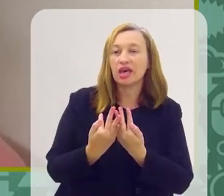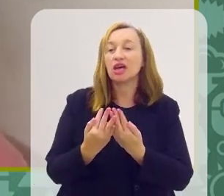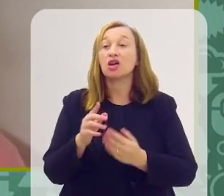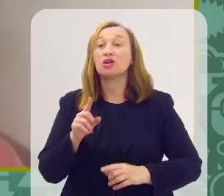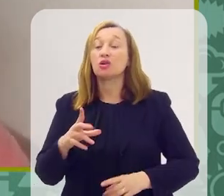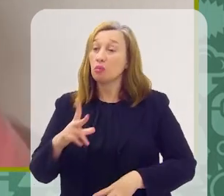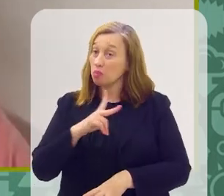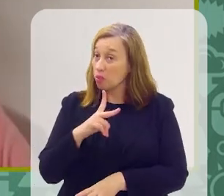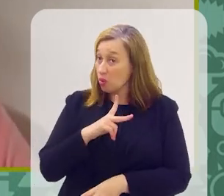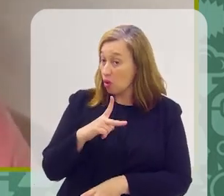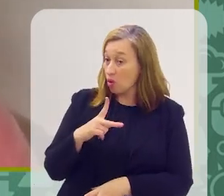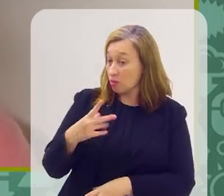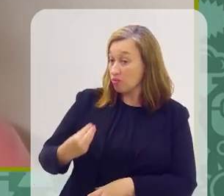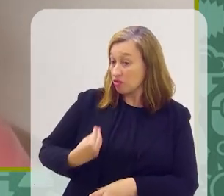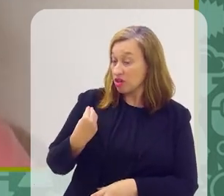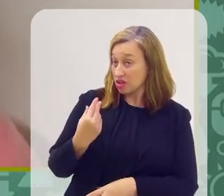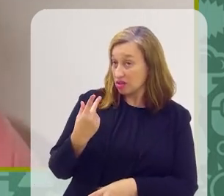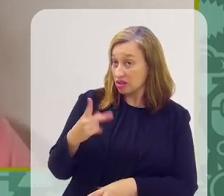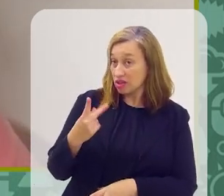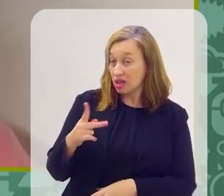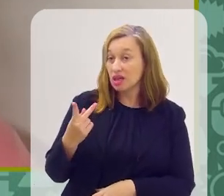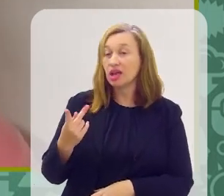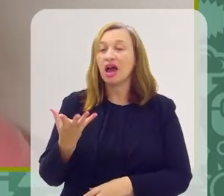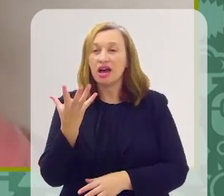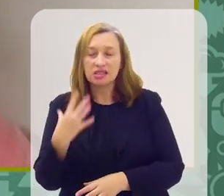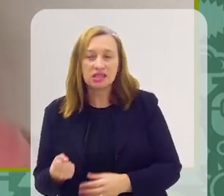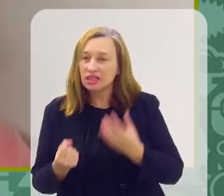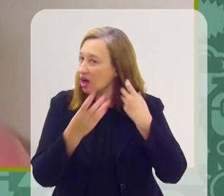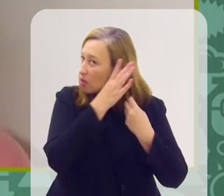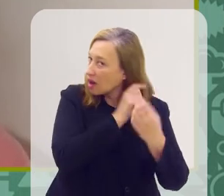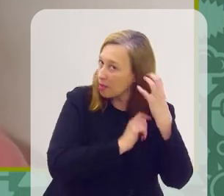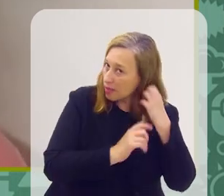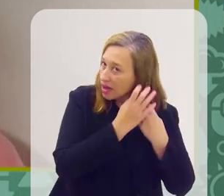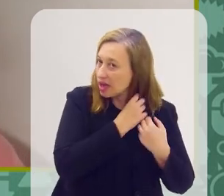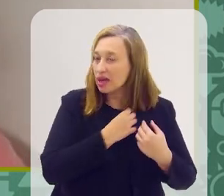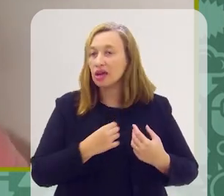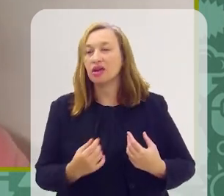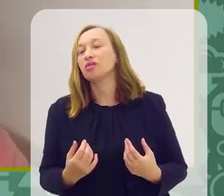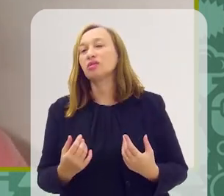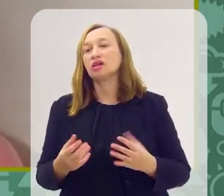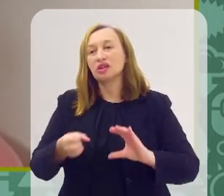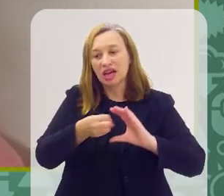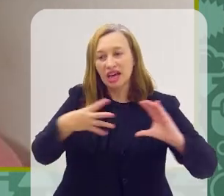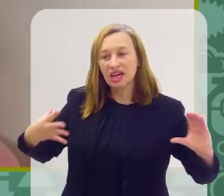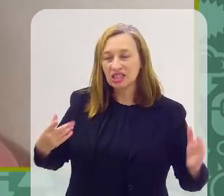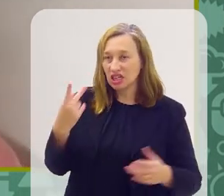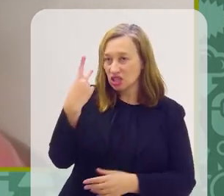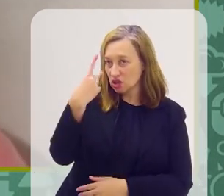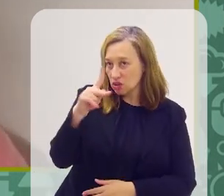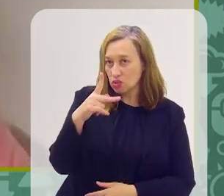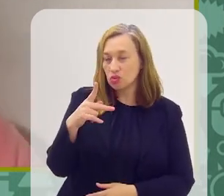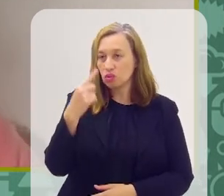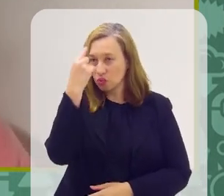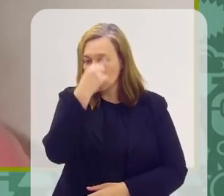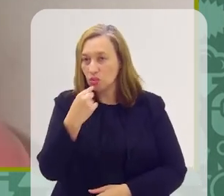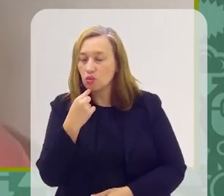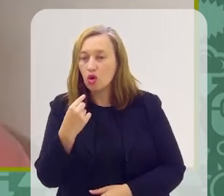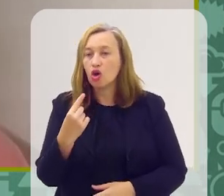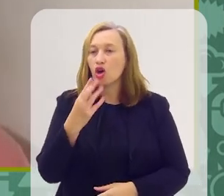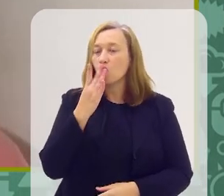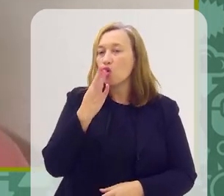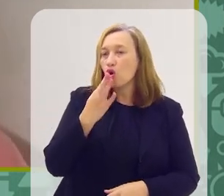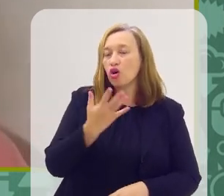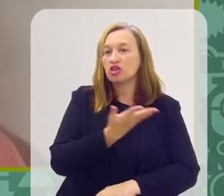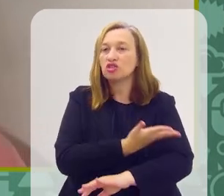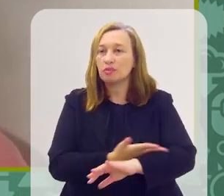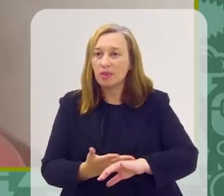sua família, ou sobre eles mesmos, no sentido de aceitarem o seu cabelo, aceitarem o seu traço físico, aceitarem a